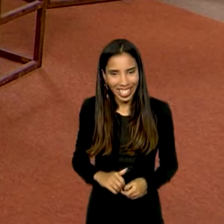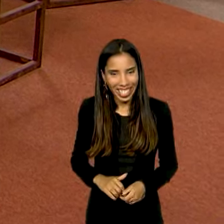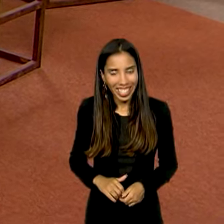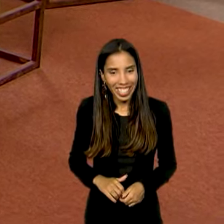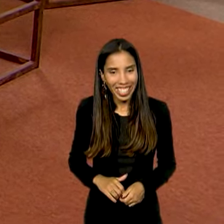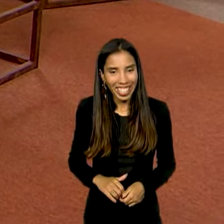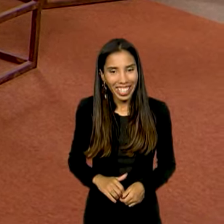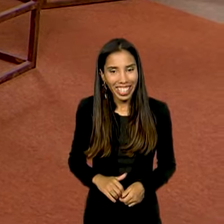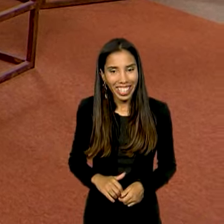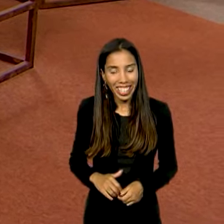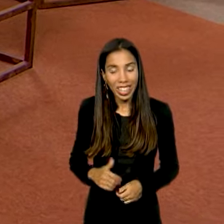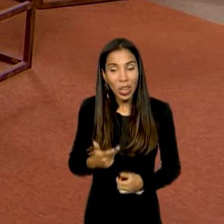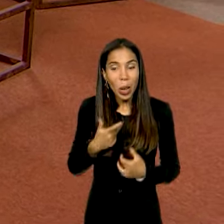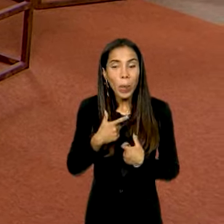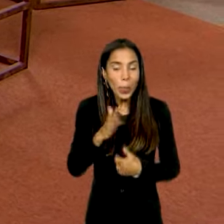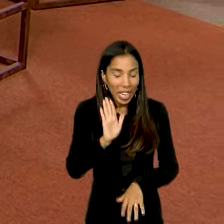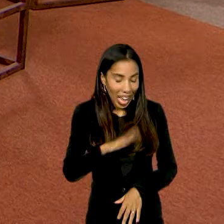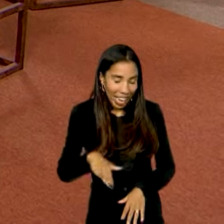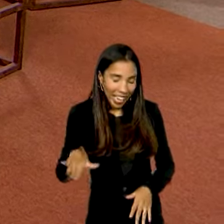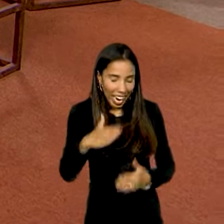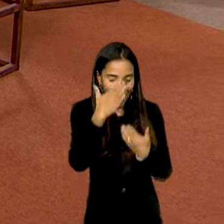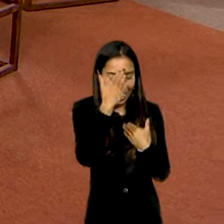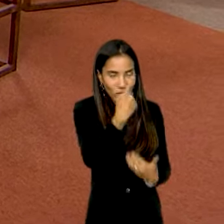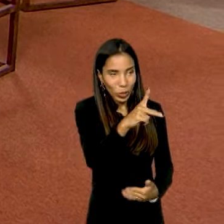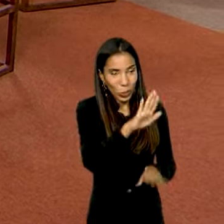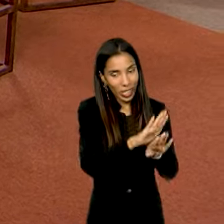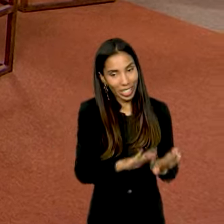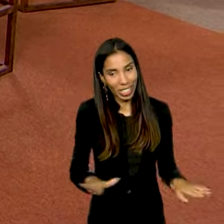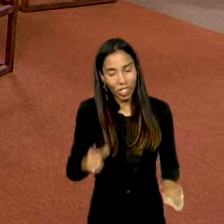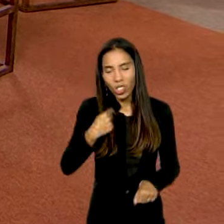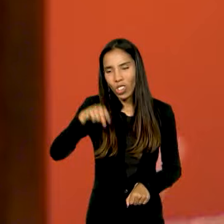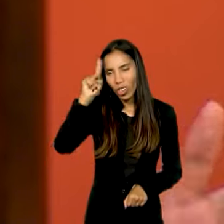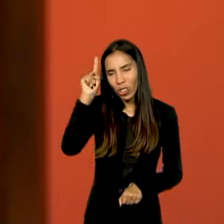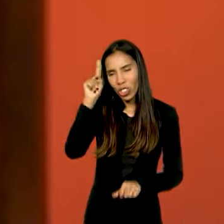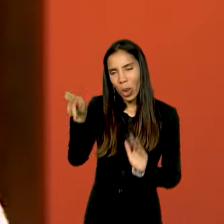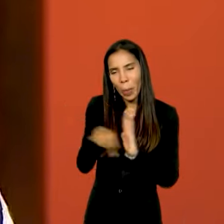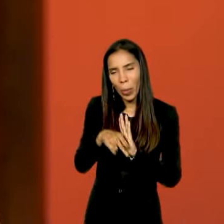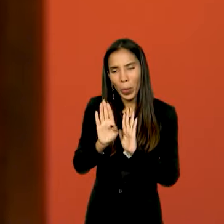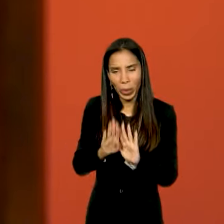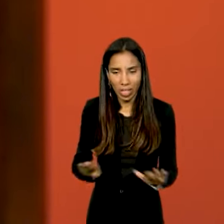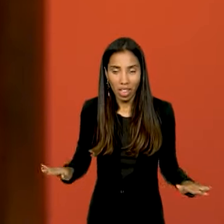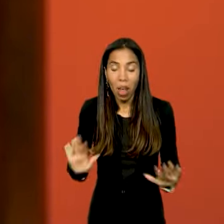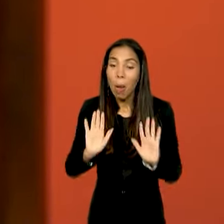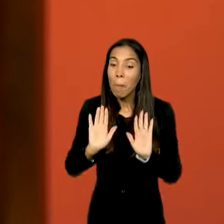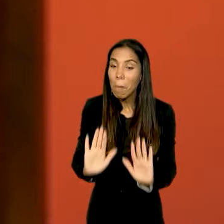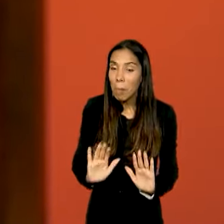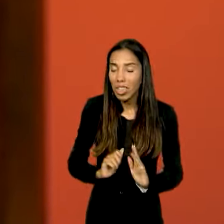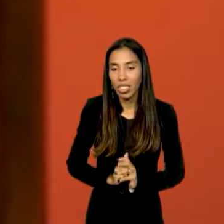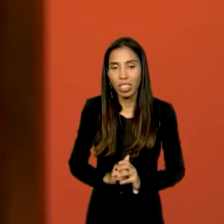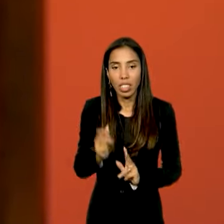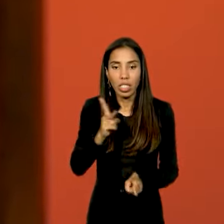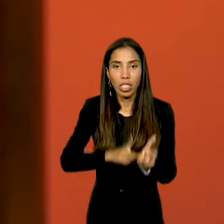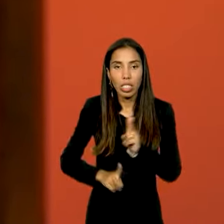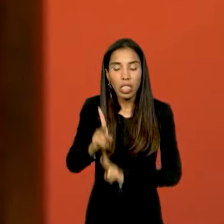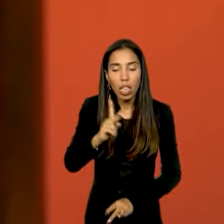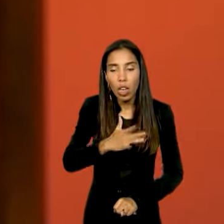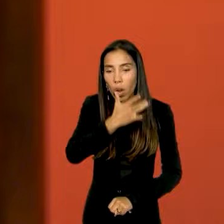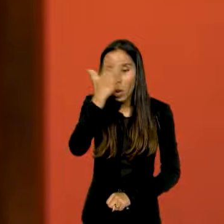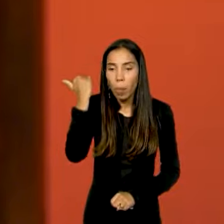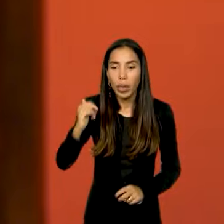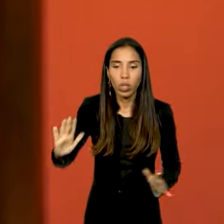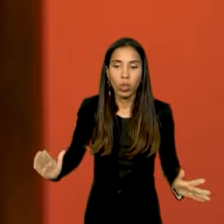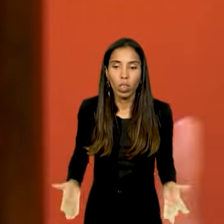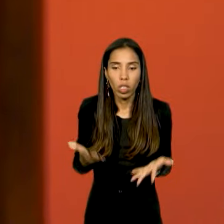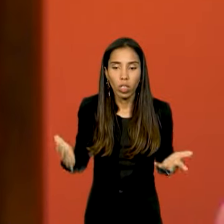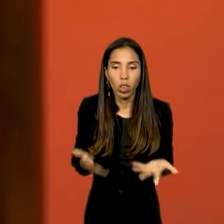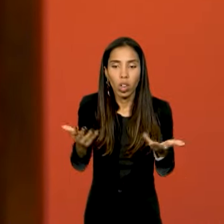Mas... A minha criança agradece a sua criança. Todo dia é dia das crianças, né, gente? Mas assim, eu sempre fui uma pessoa muito